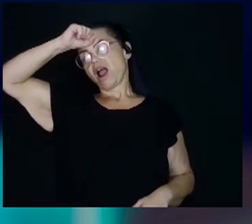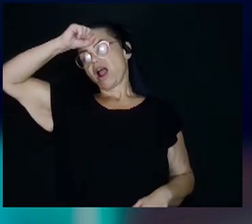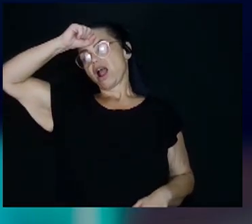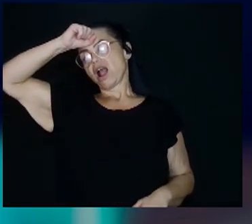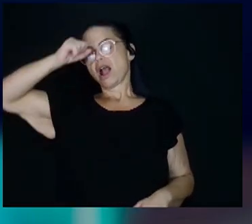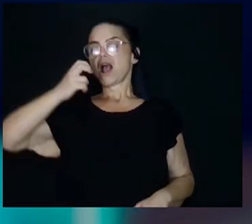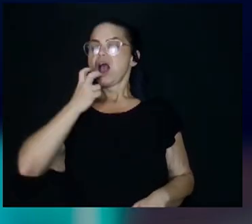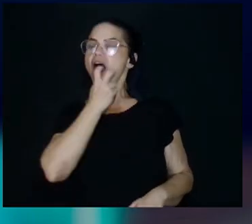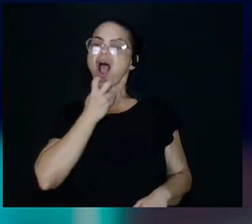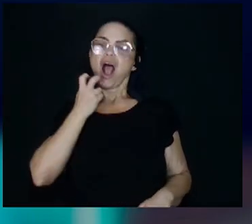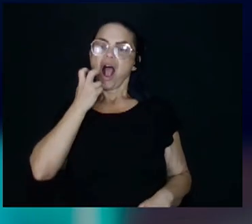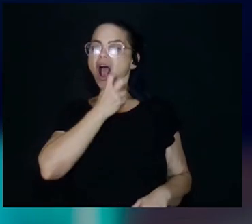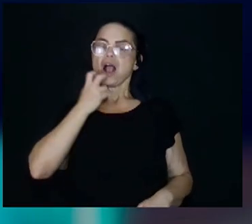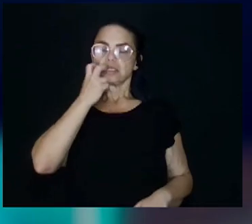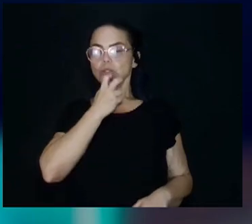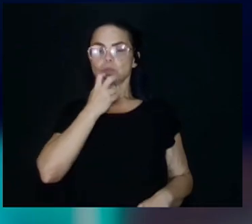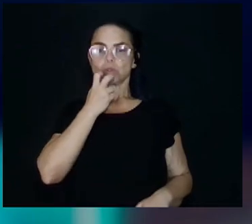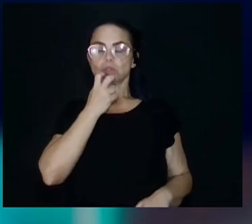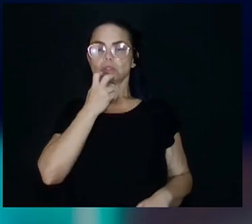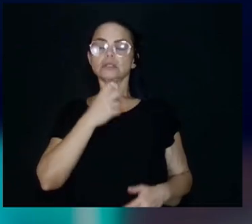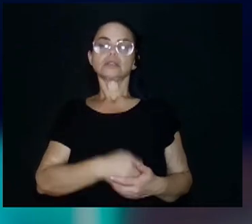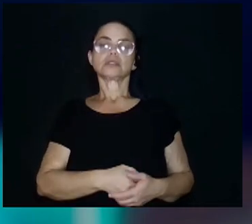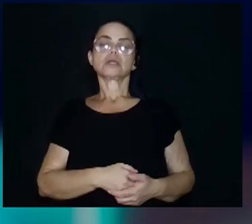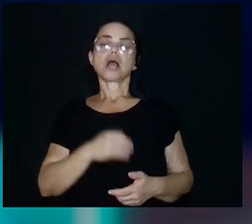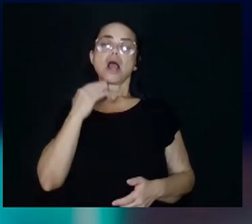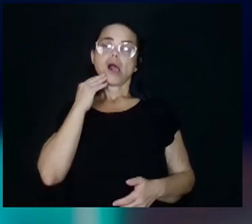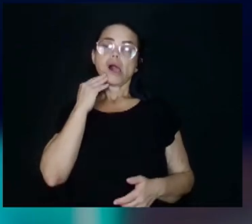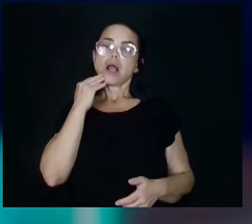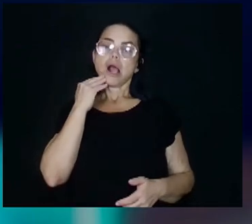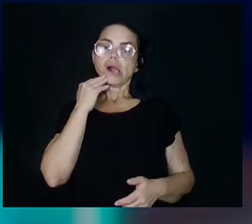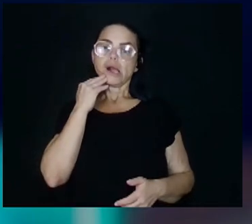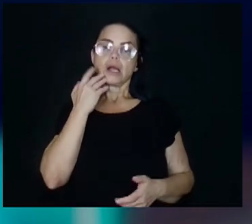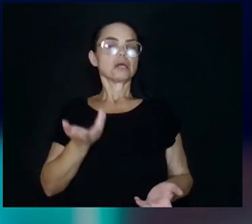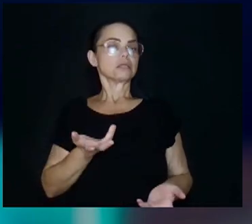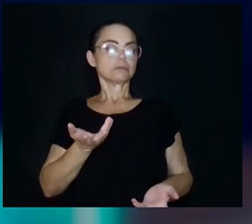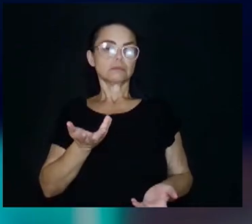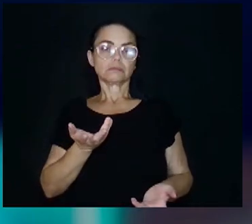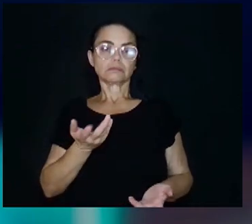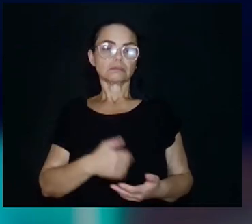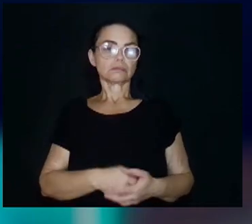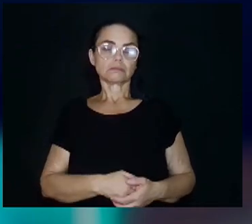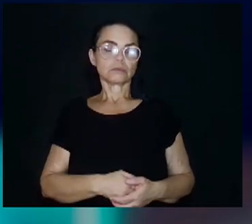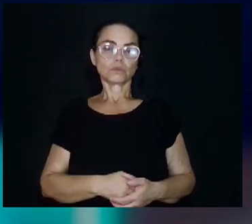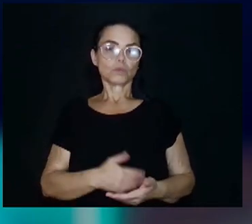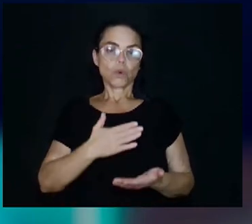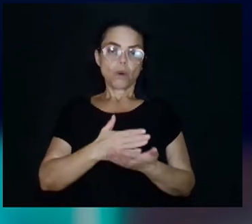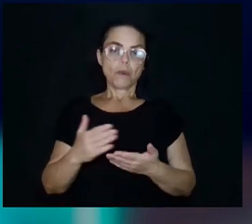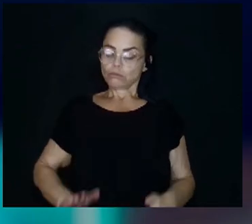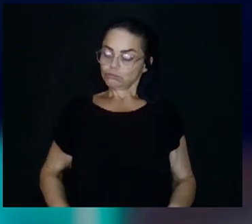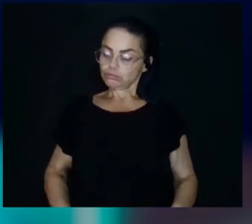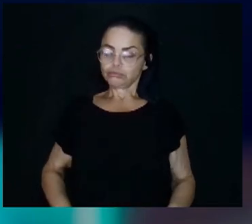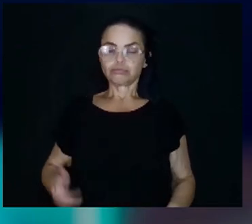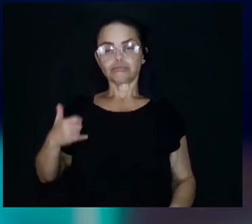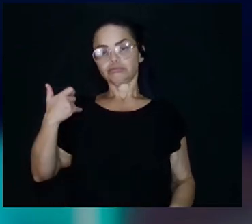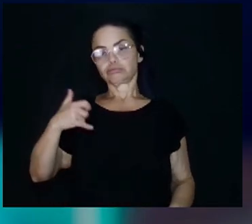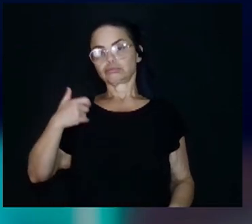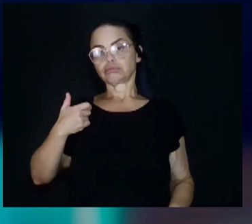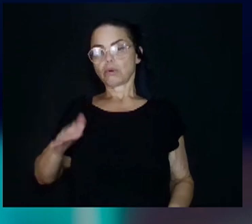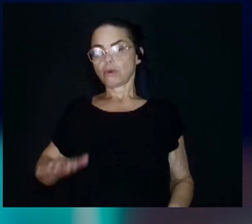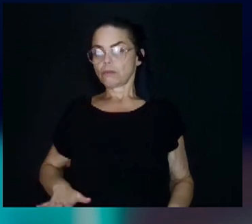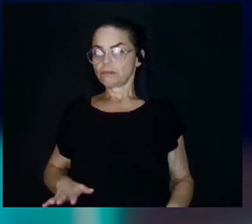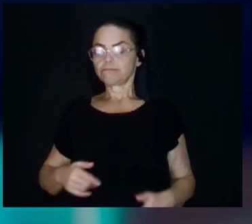a maior parte delas gagueja nessa situação, nessa idade. Mas a ciência já